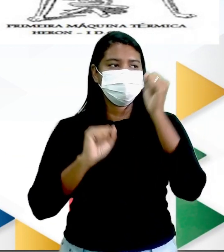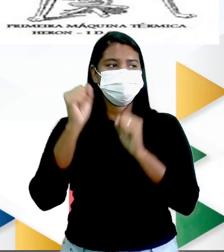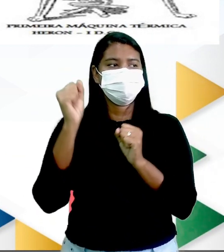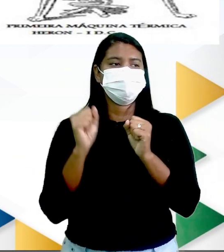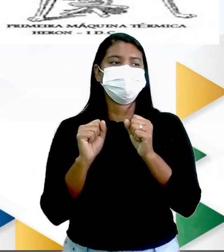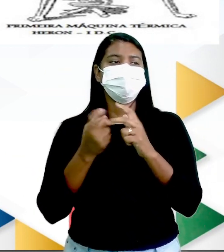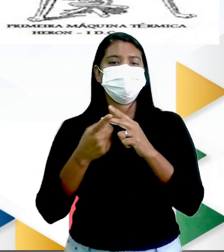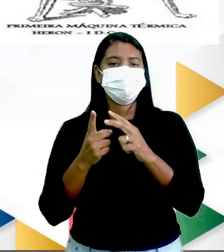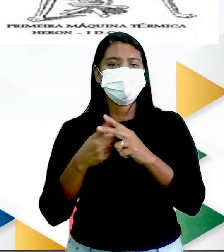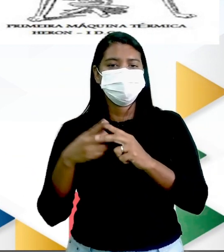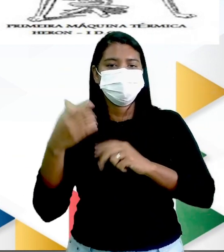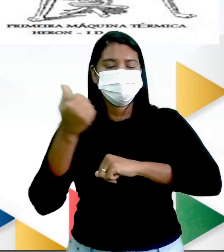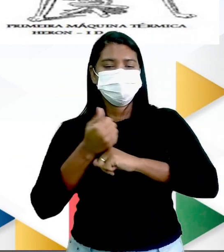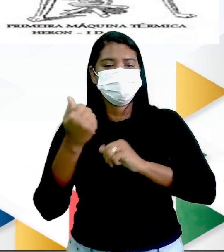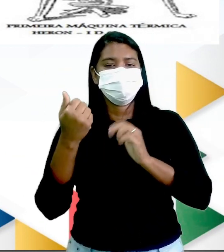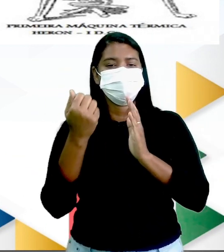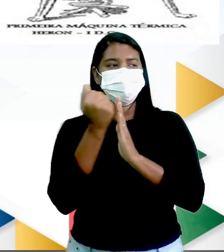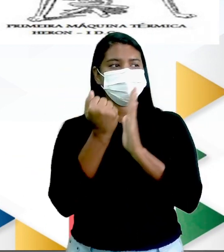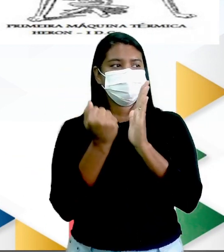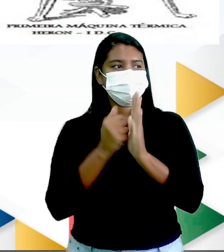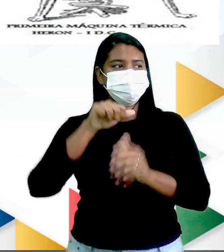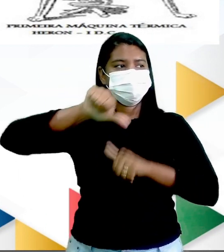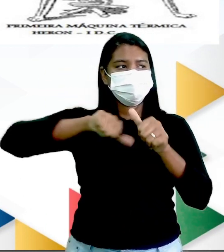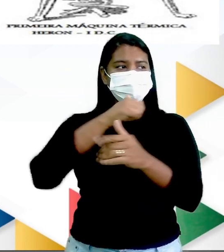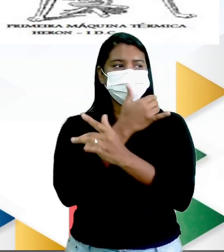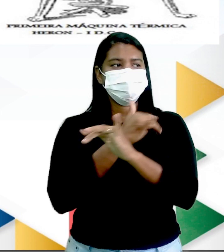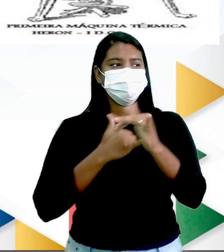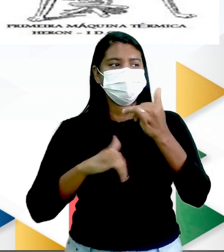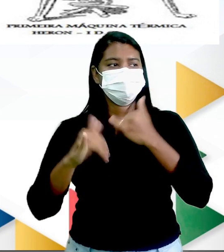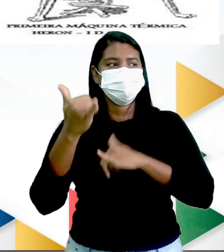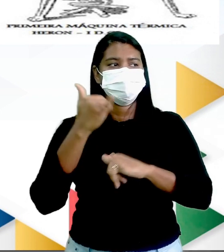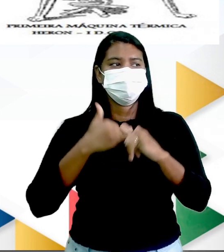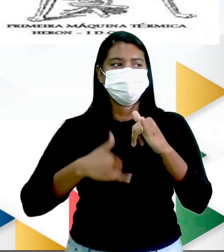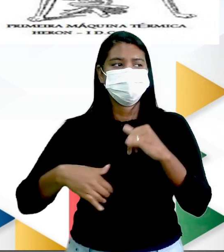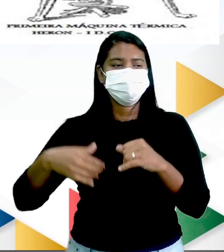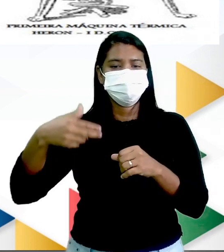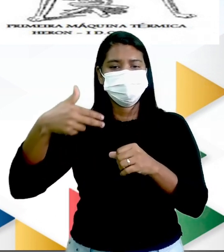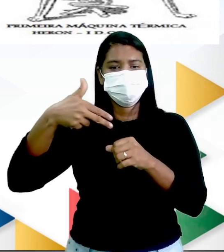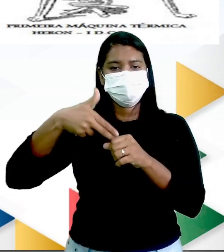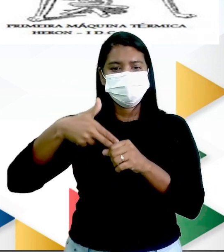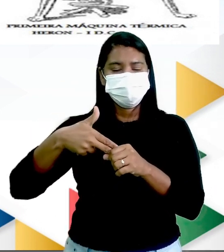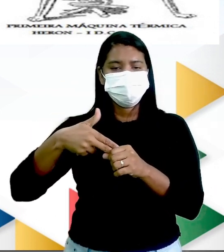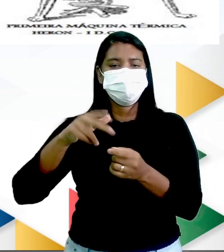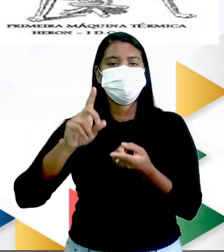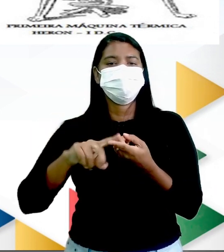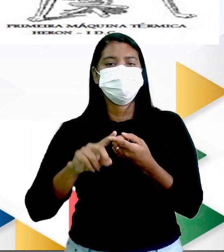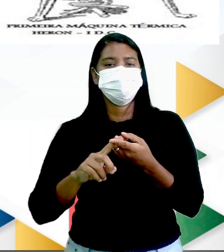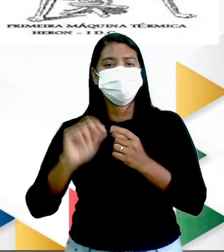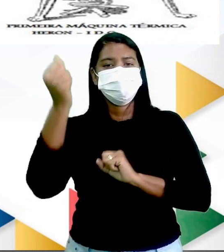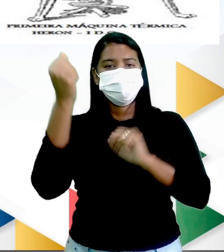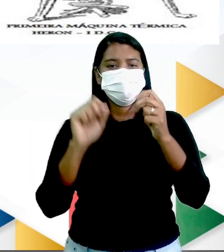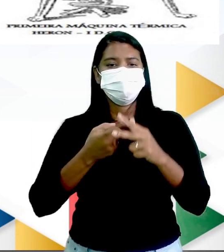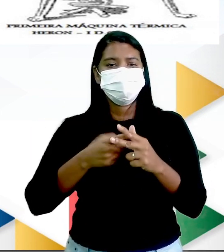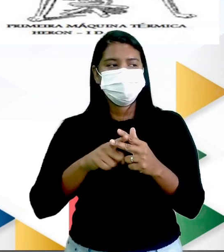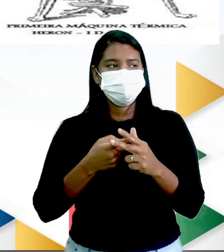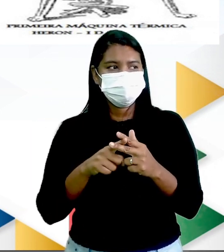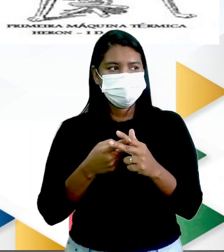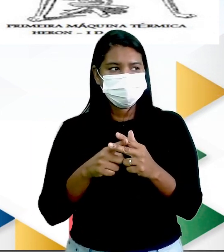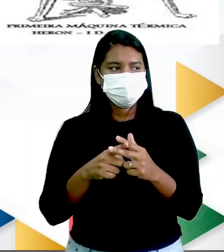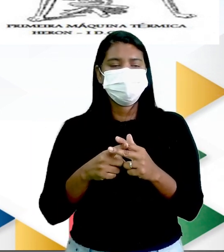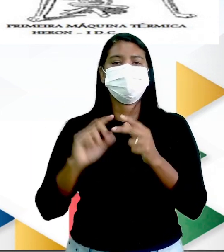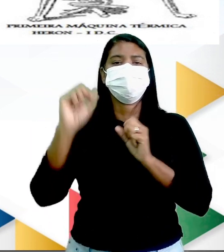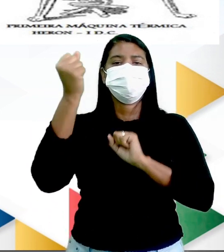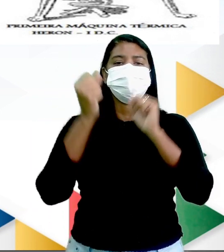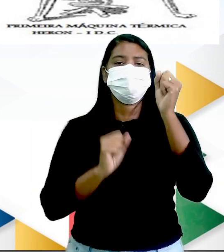são dispositivos que transformam a energia interna combustível em energia mecânica. Máquinas